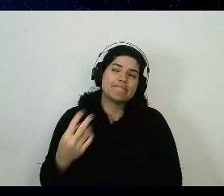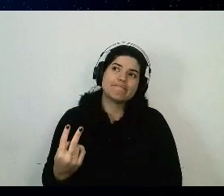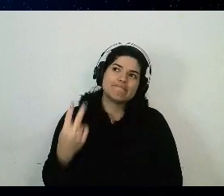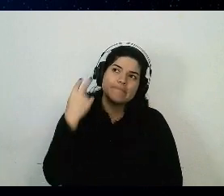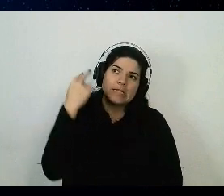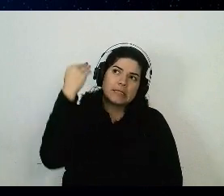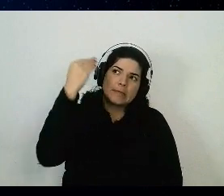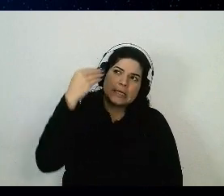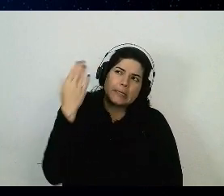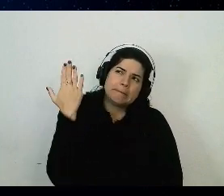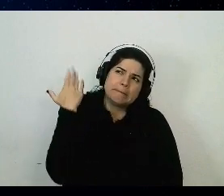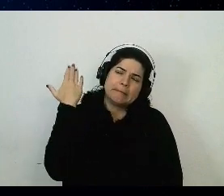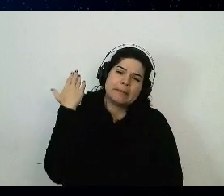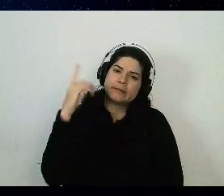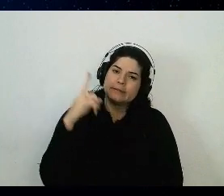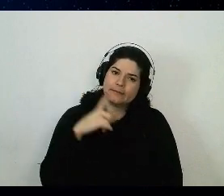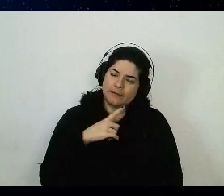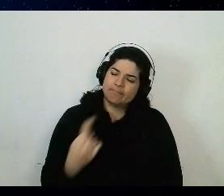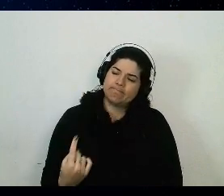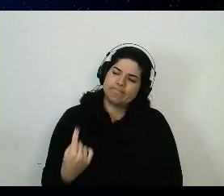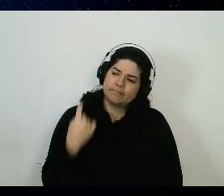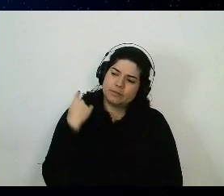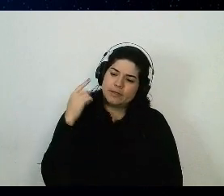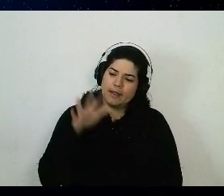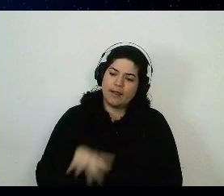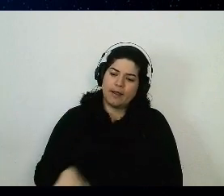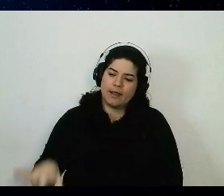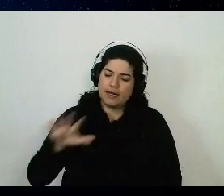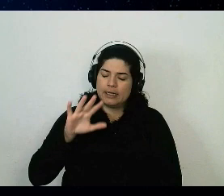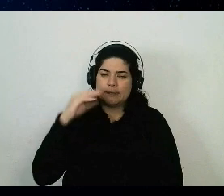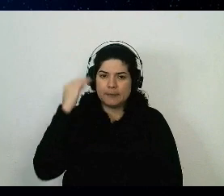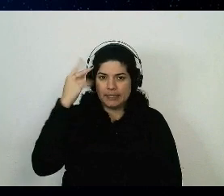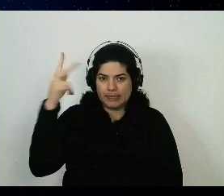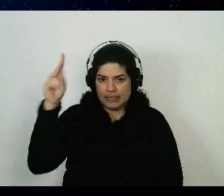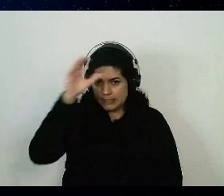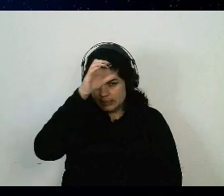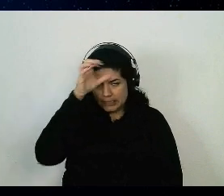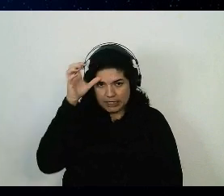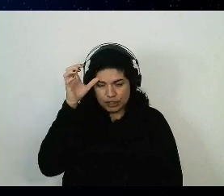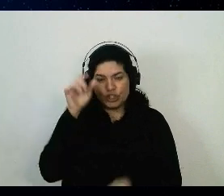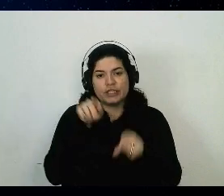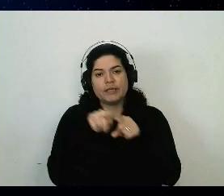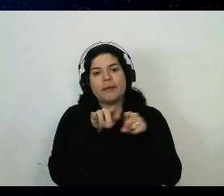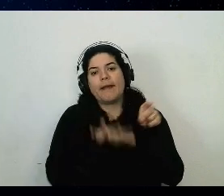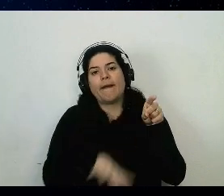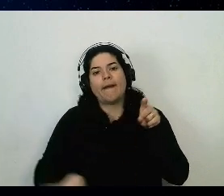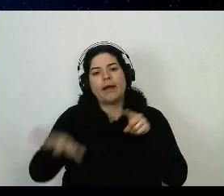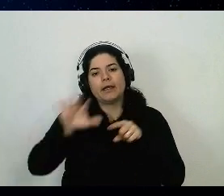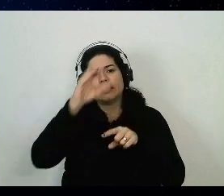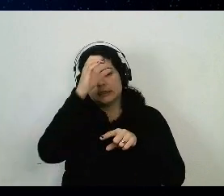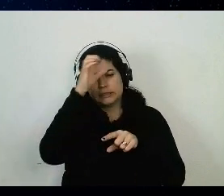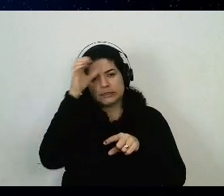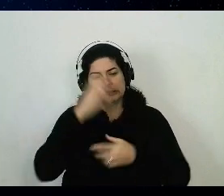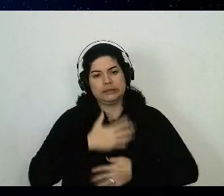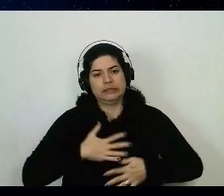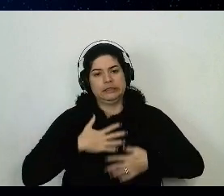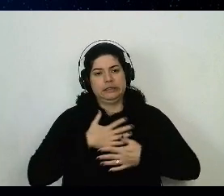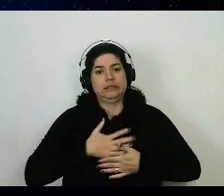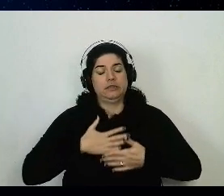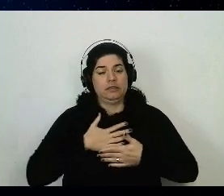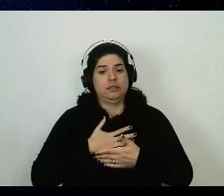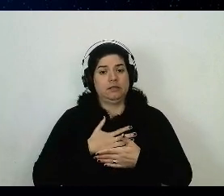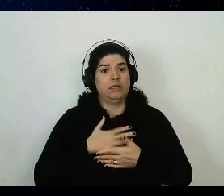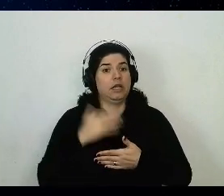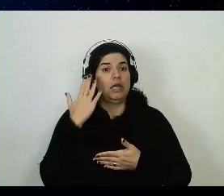jornadas, principalmente a gente que é do Customer Experience ou quem é do Customer Success, nós entendemos o nosso